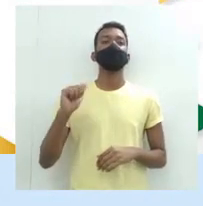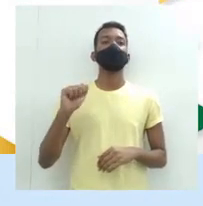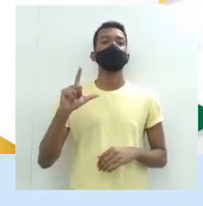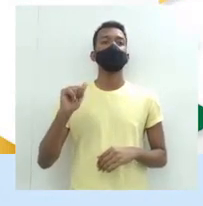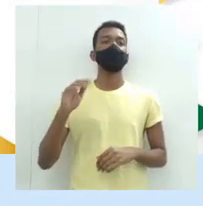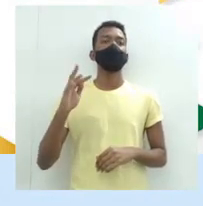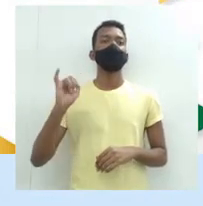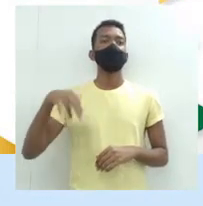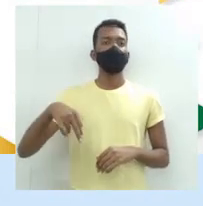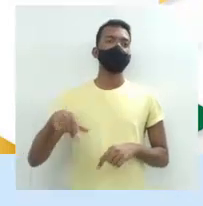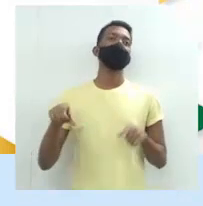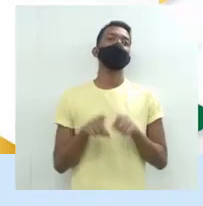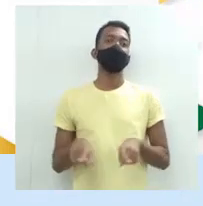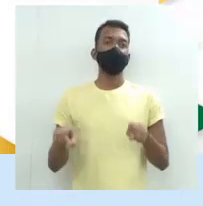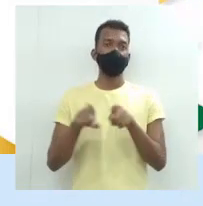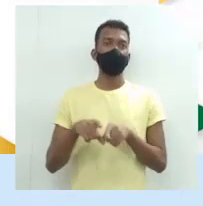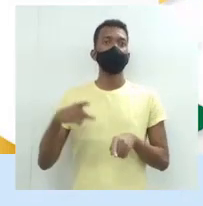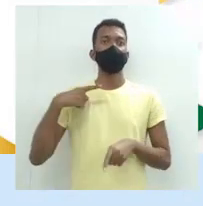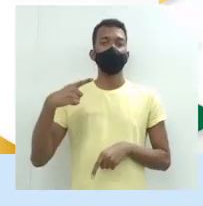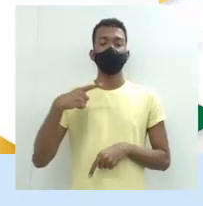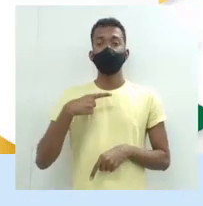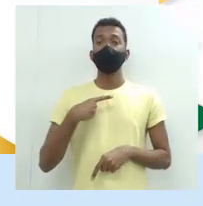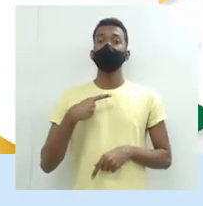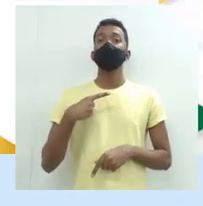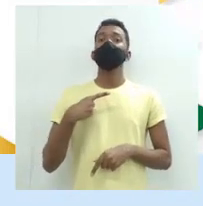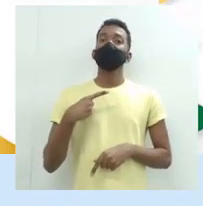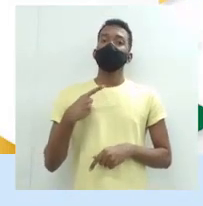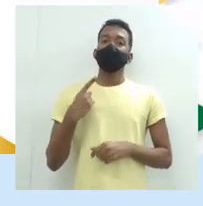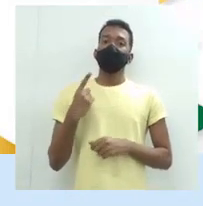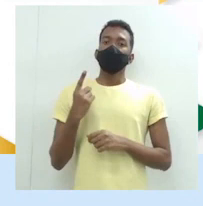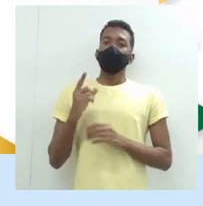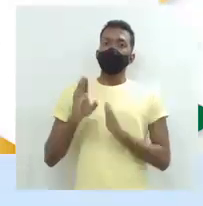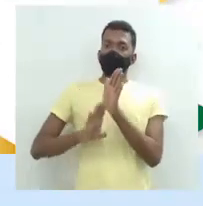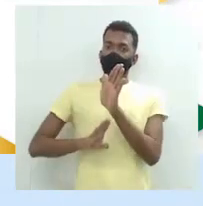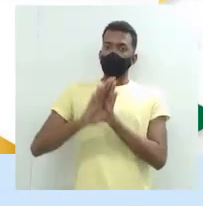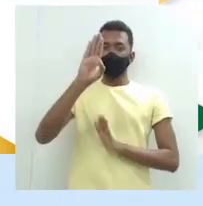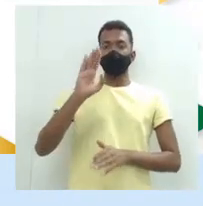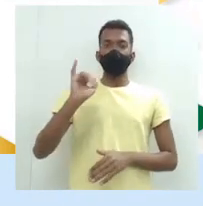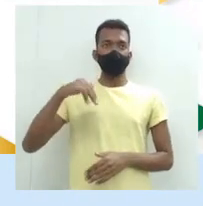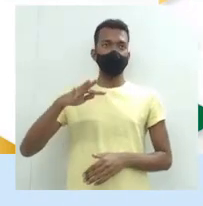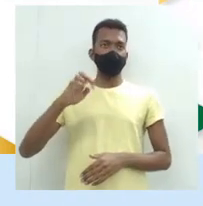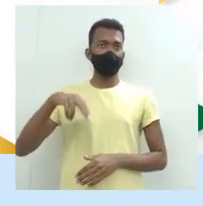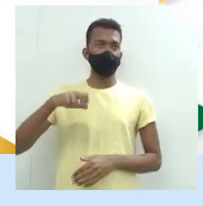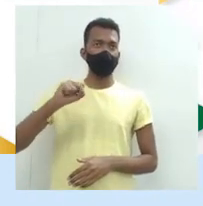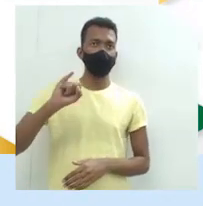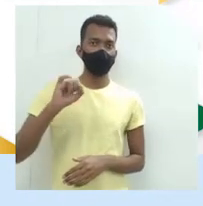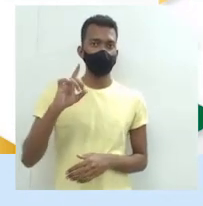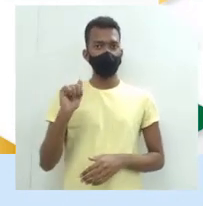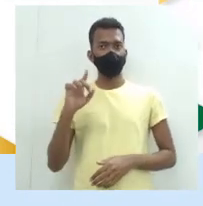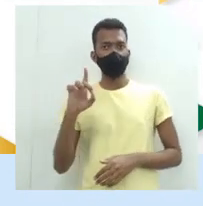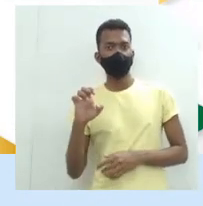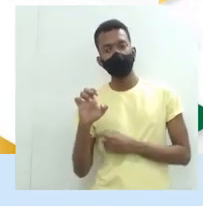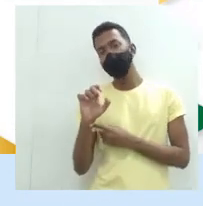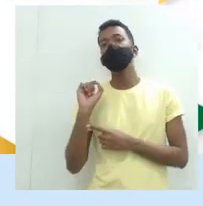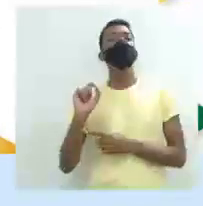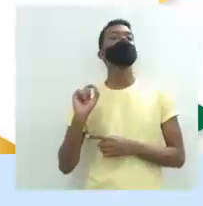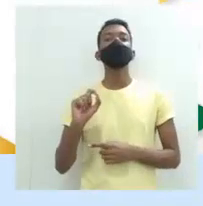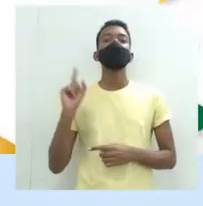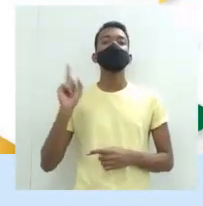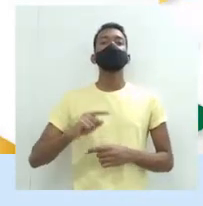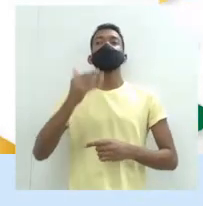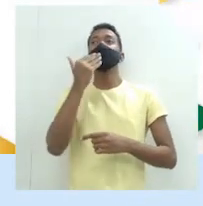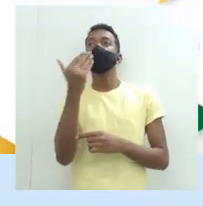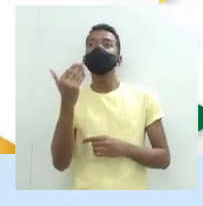and intensity, intensidade. Então, a gente vai ver que tem um aumento de pedidos de socorro,